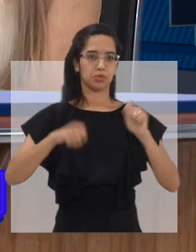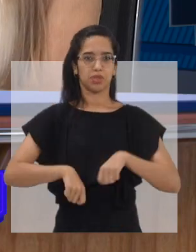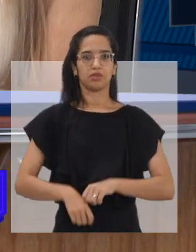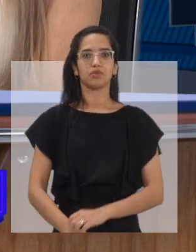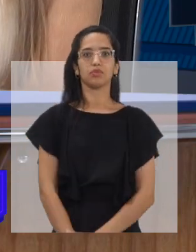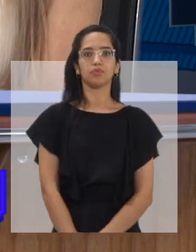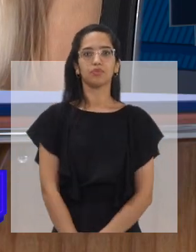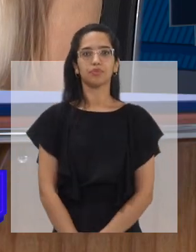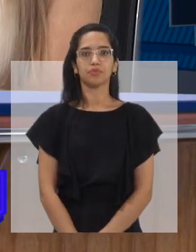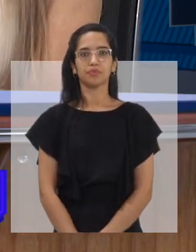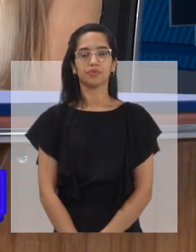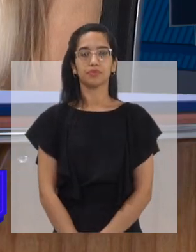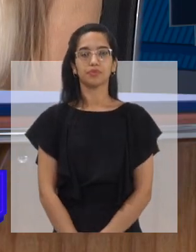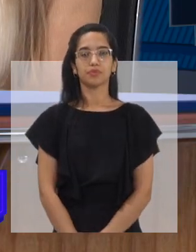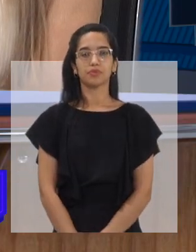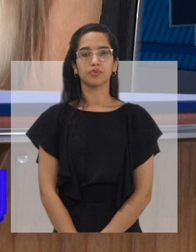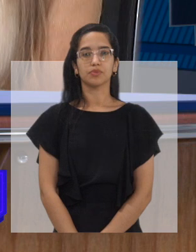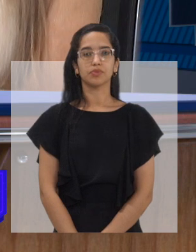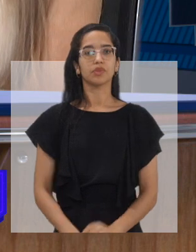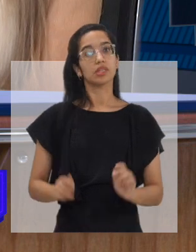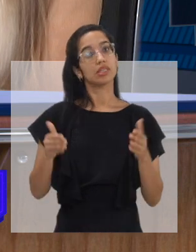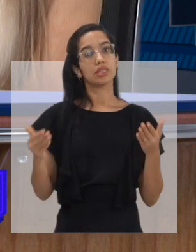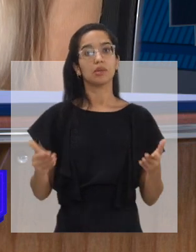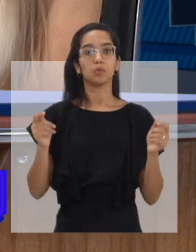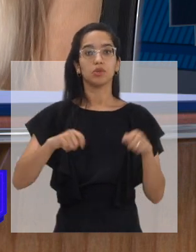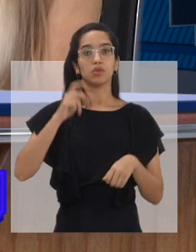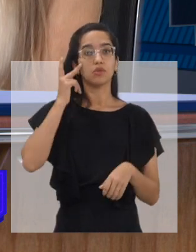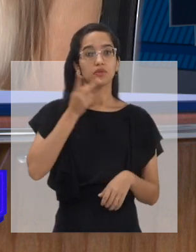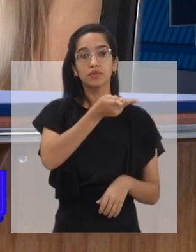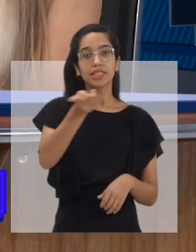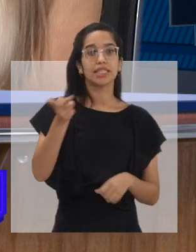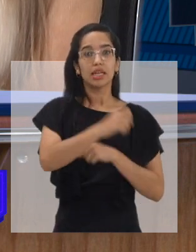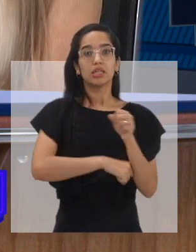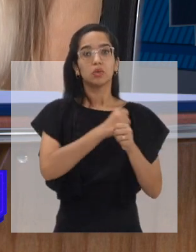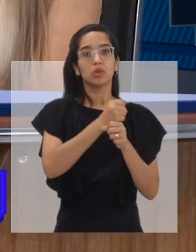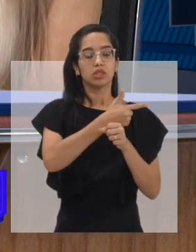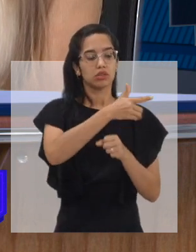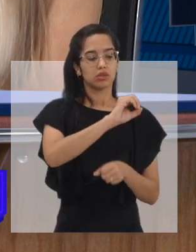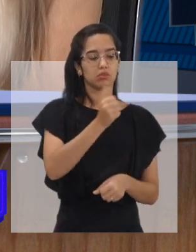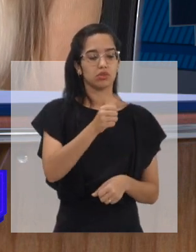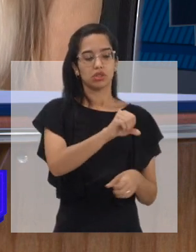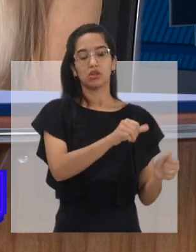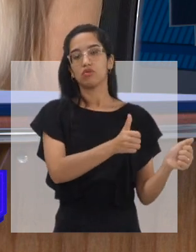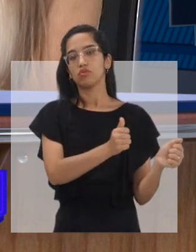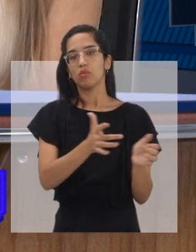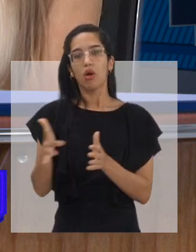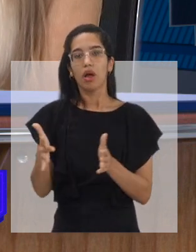abre-se um leque, por exemplo, de visita desde 2019, e vocês hoje já trabalham a história